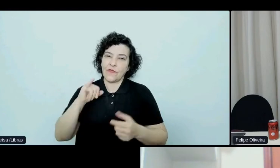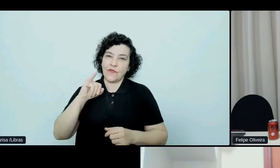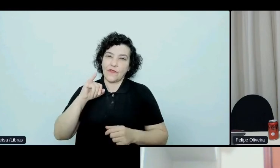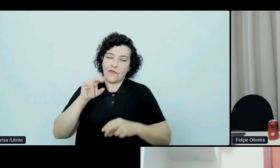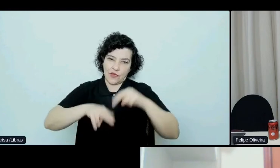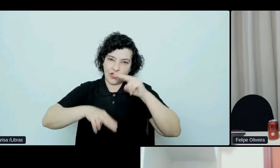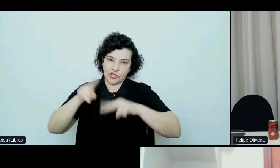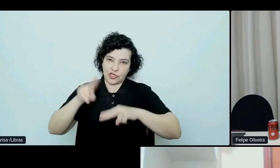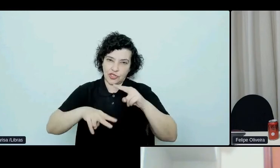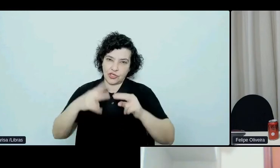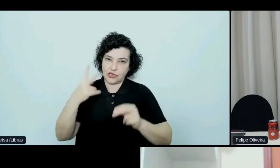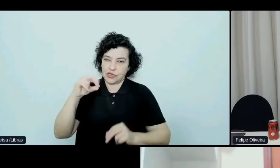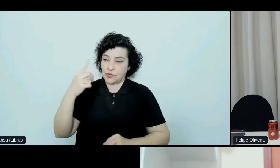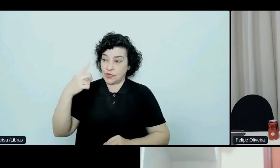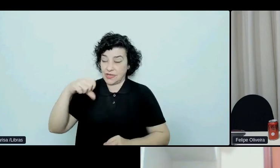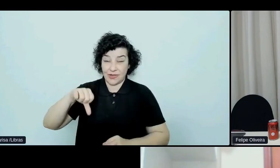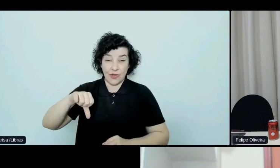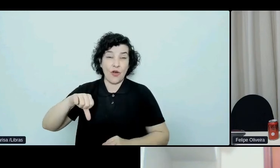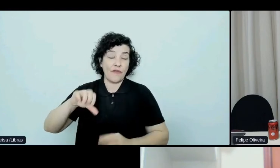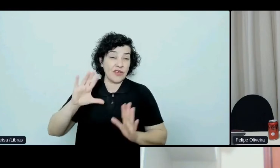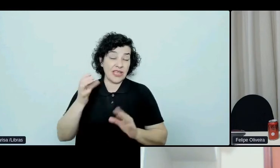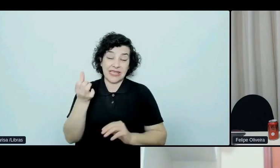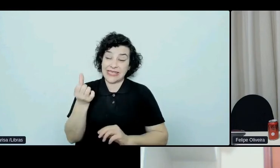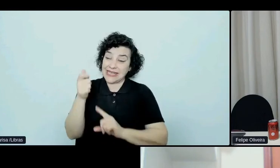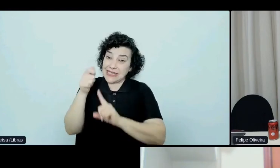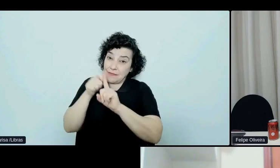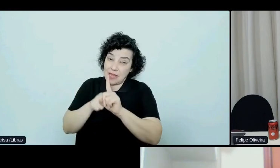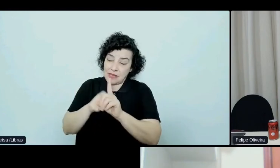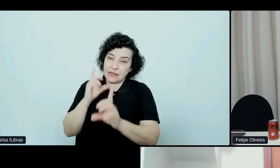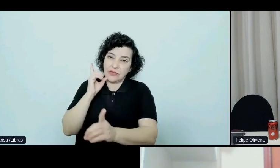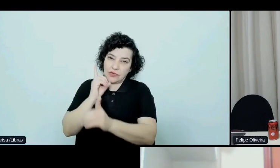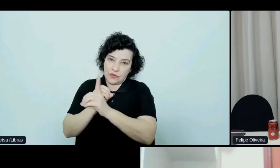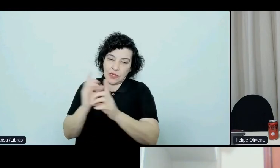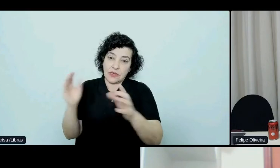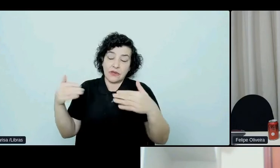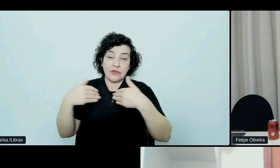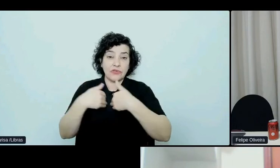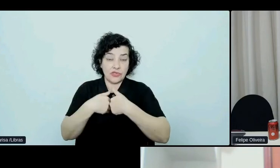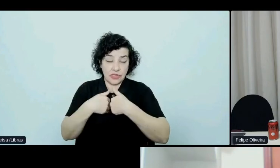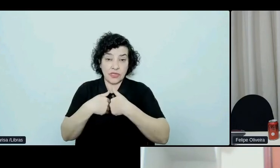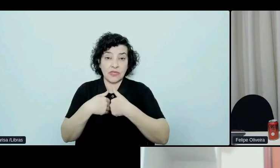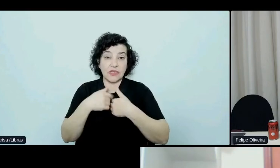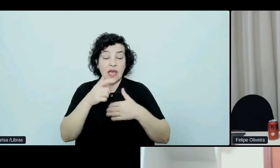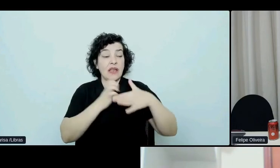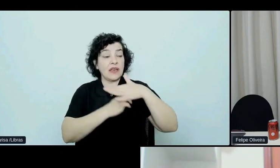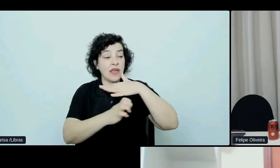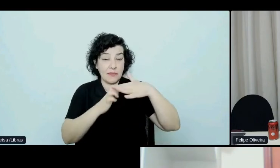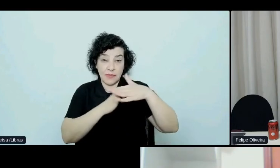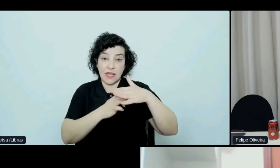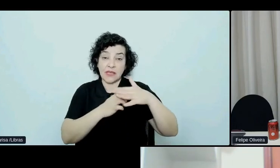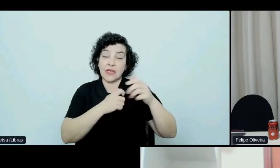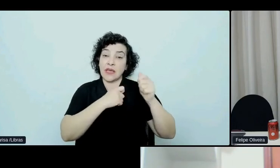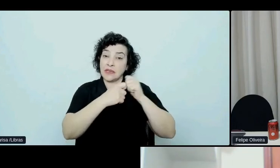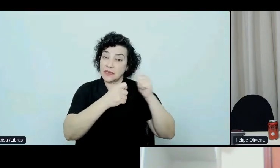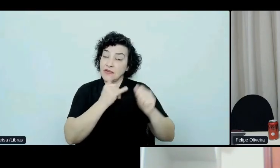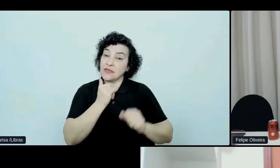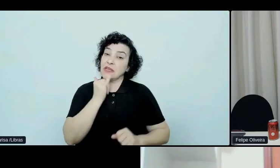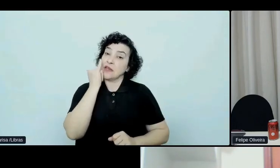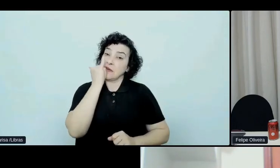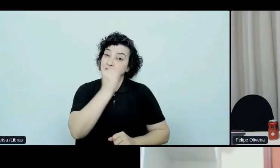porque é o que eu tenho como referência. Eu cheguei lá, como eu tinha acabado de receber praticamente o meu diagnóstico,